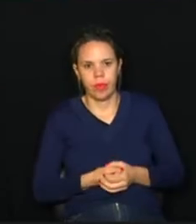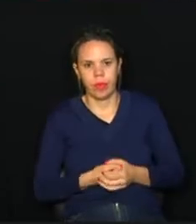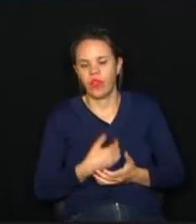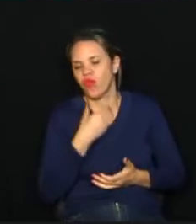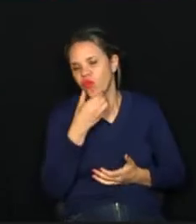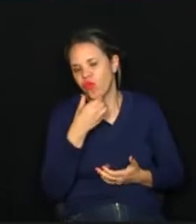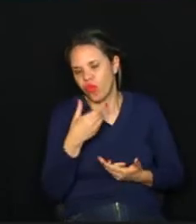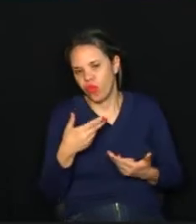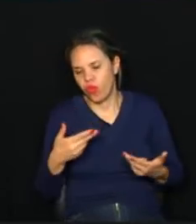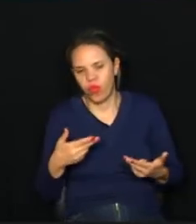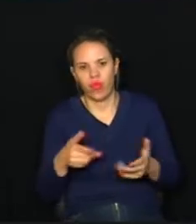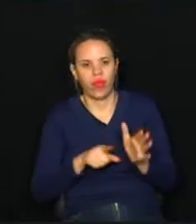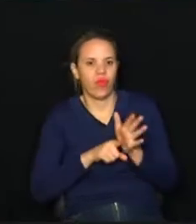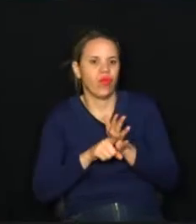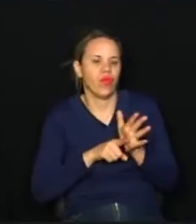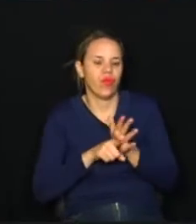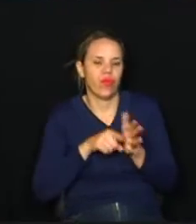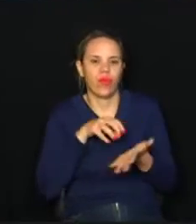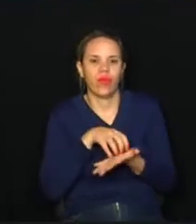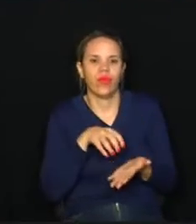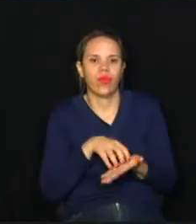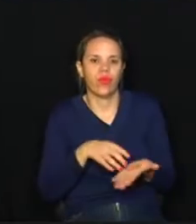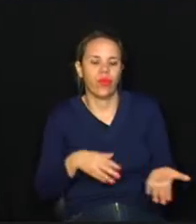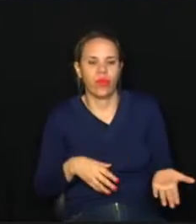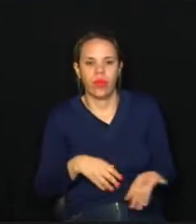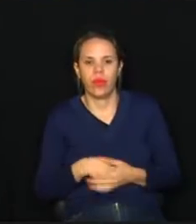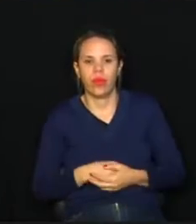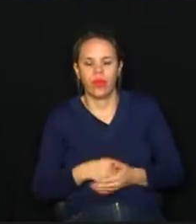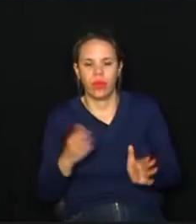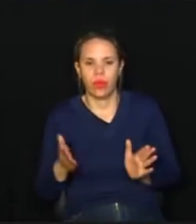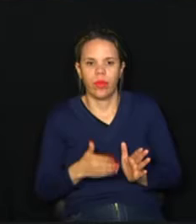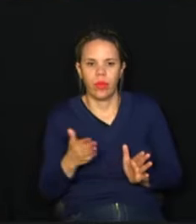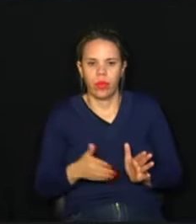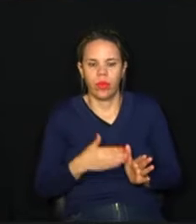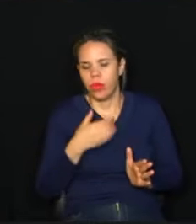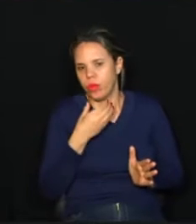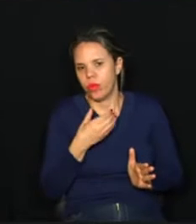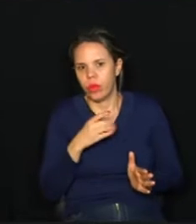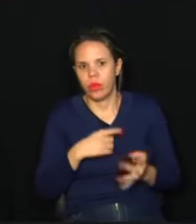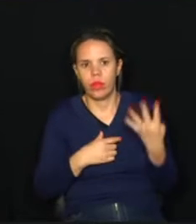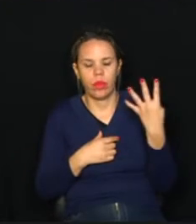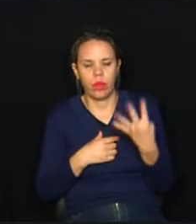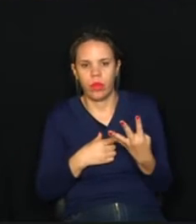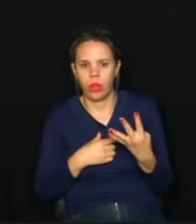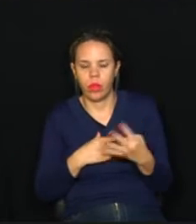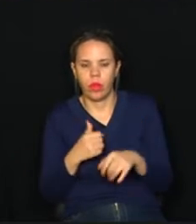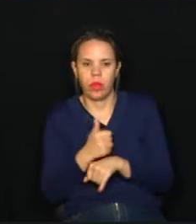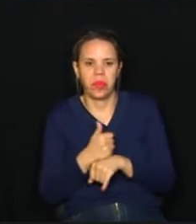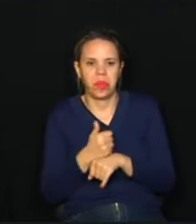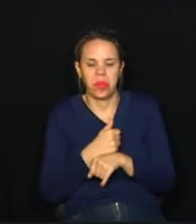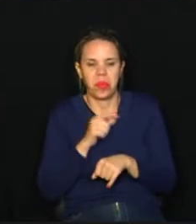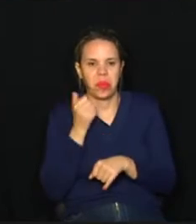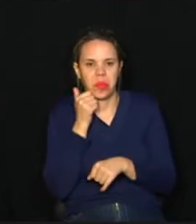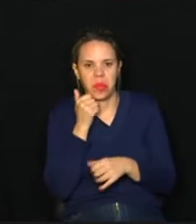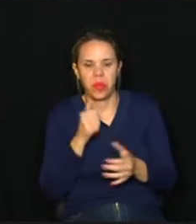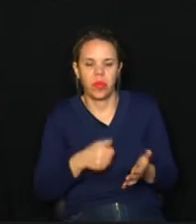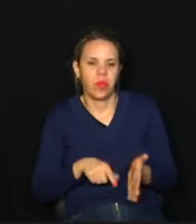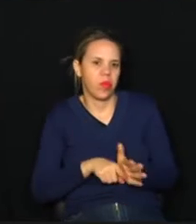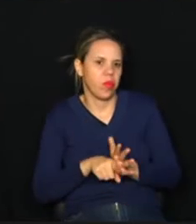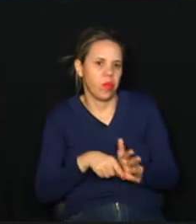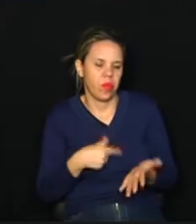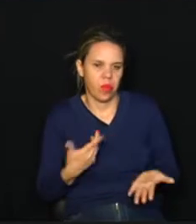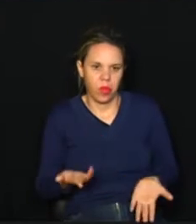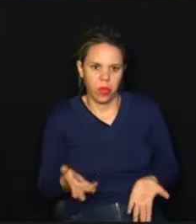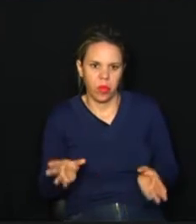frutas, um centro de produção de frutas tem 4 pesquisadores. Quer dizer, isso é ridículo.